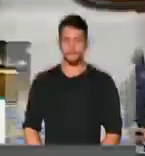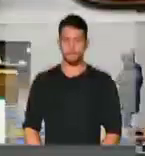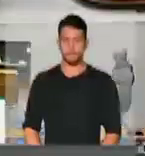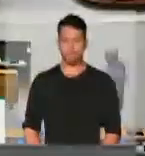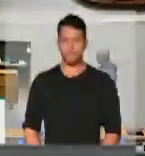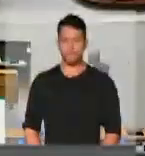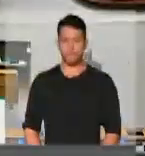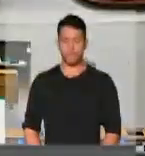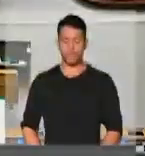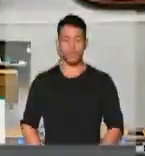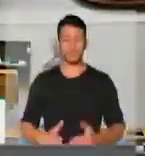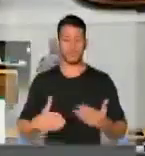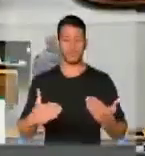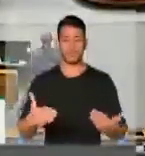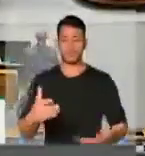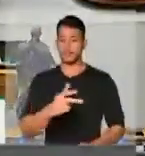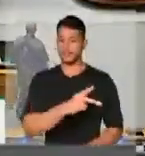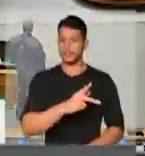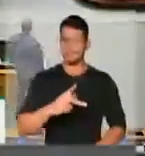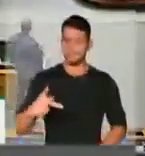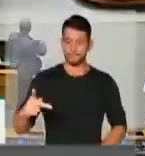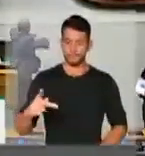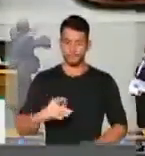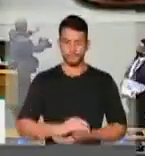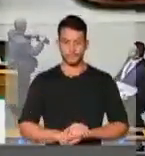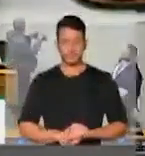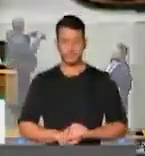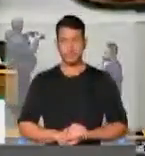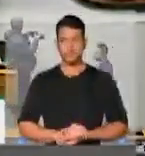Senhora Presidente Giovanna de Sá,